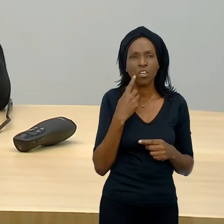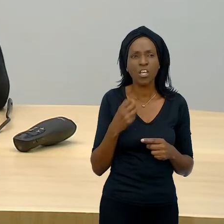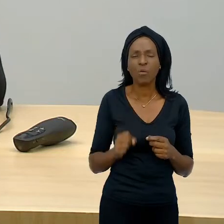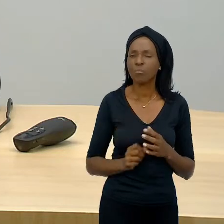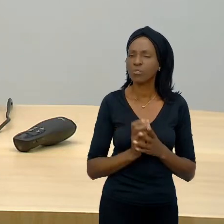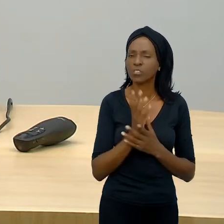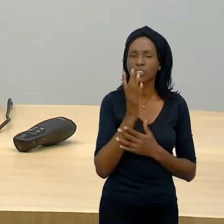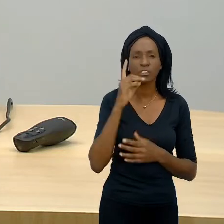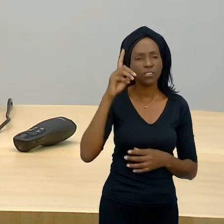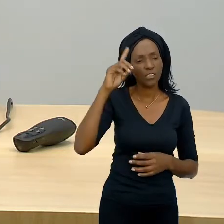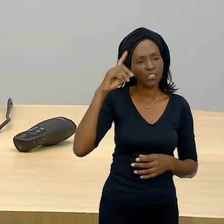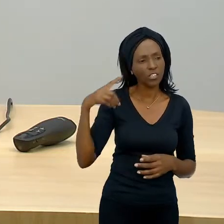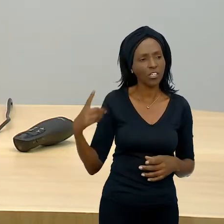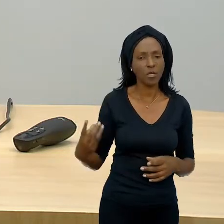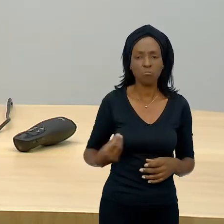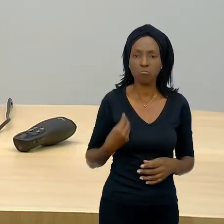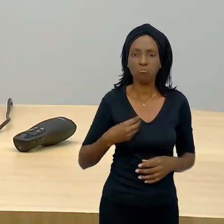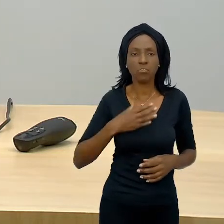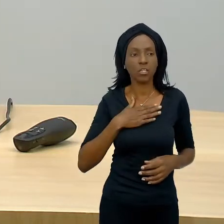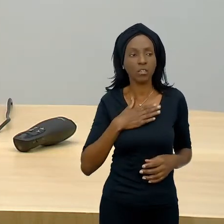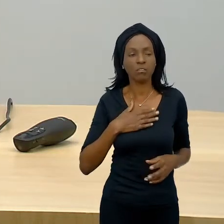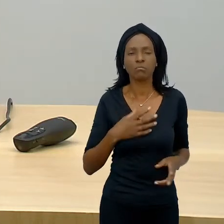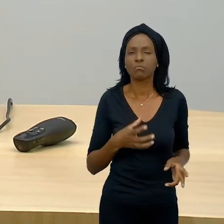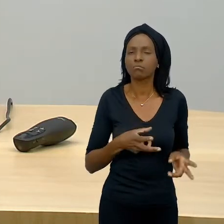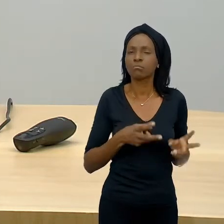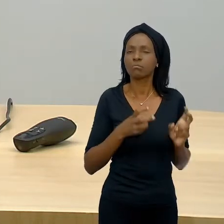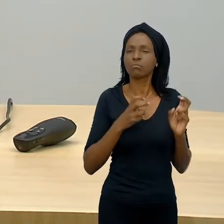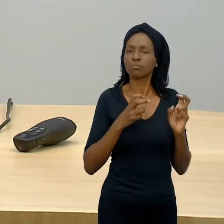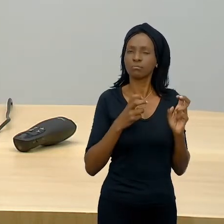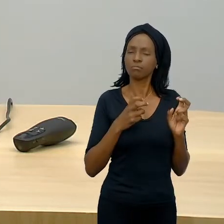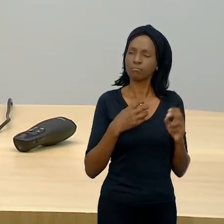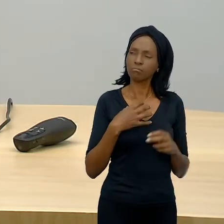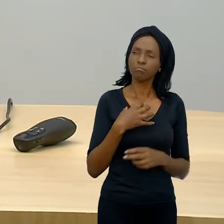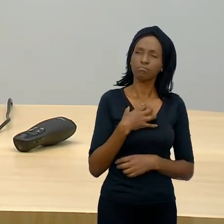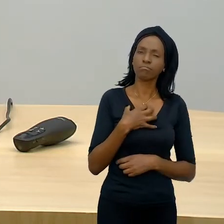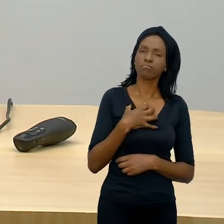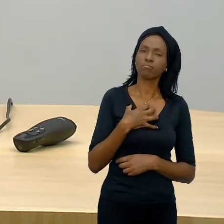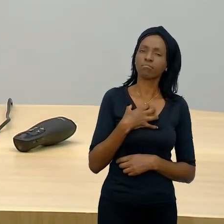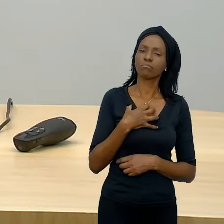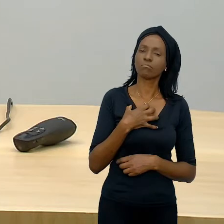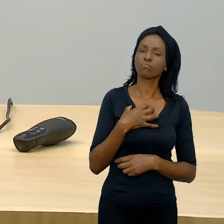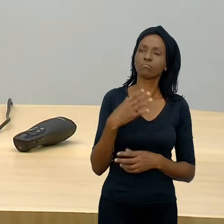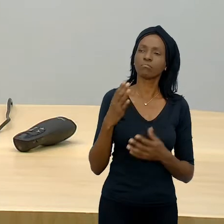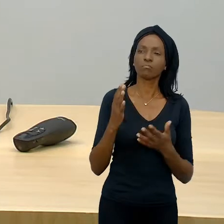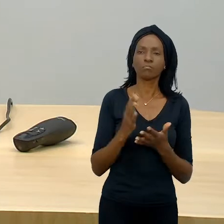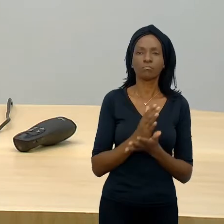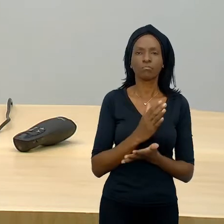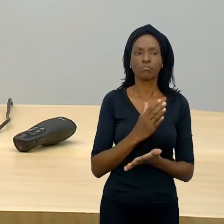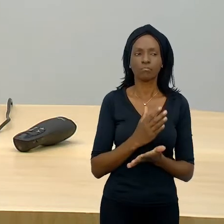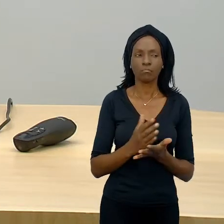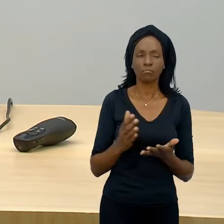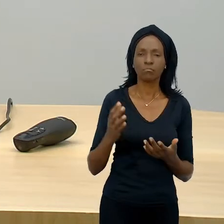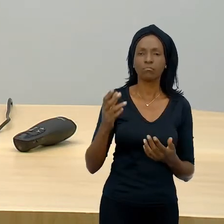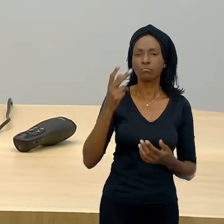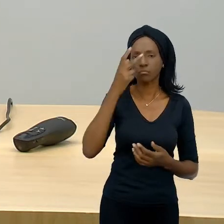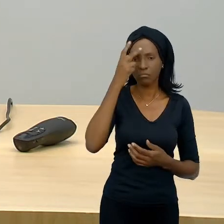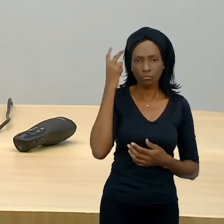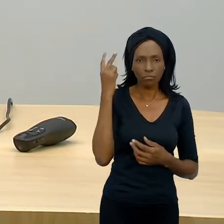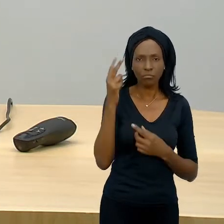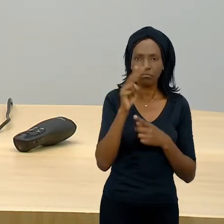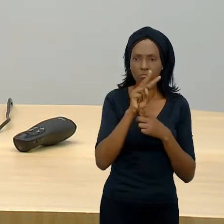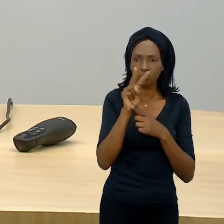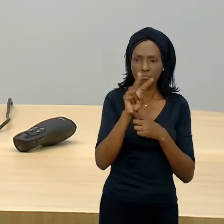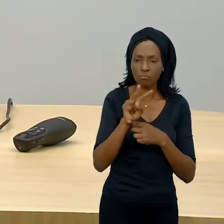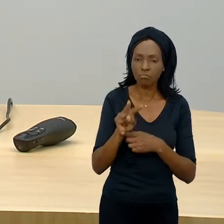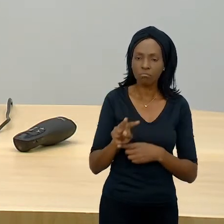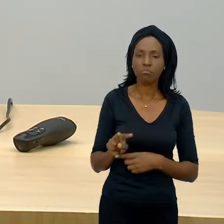vida cotidiana a gente não sentiu que havia algo ou alguém que estava monitorando